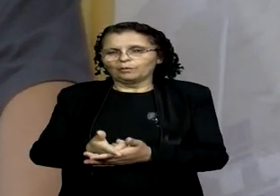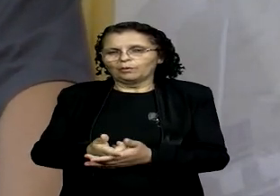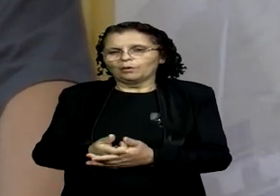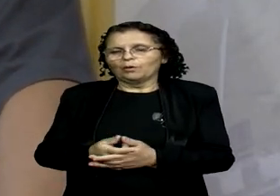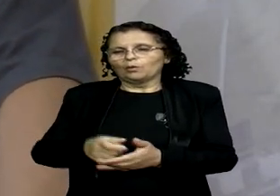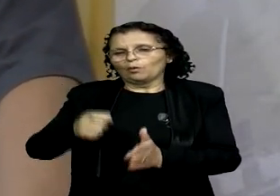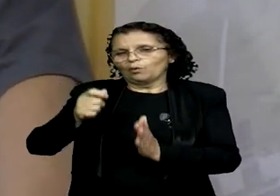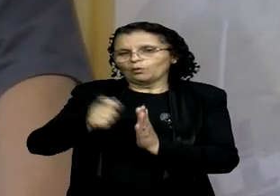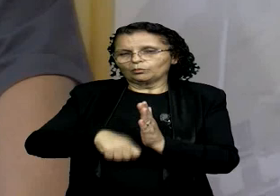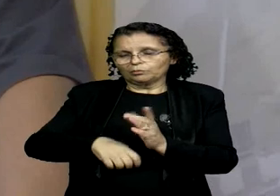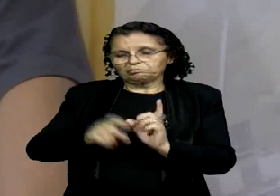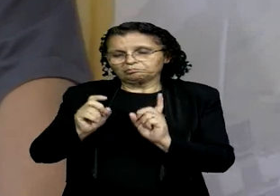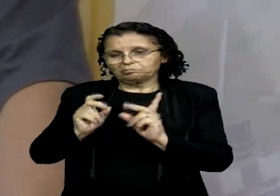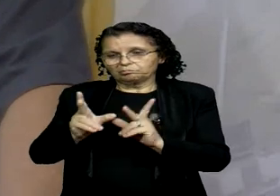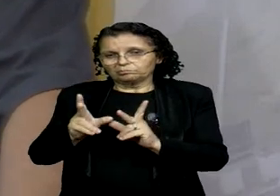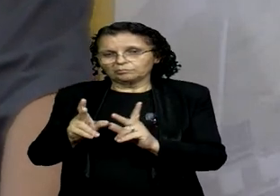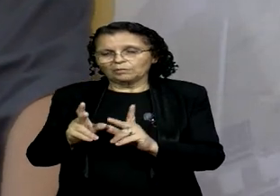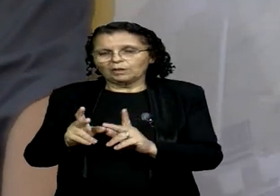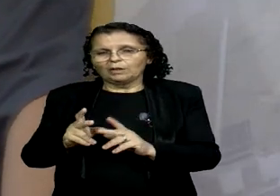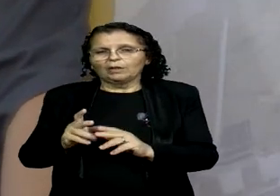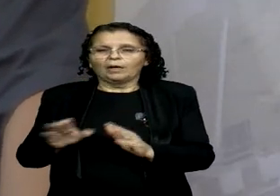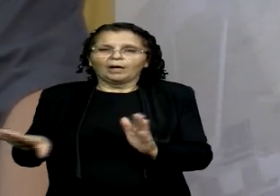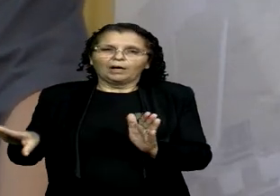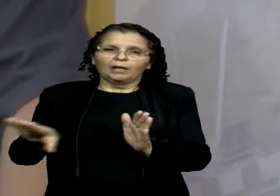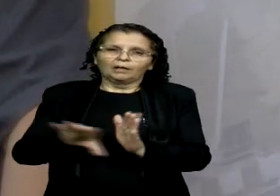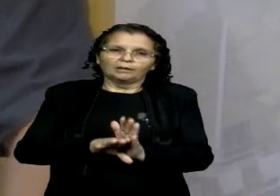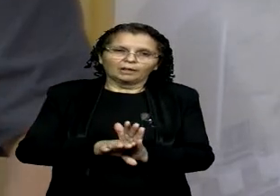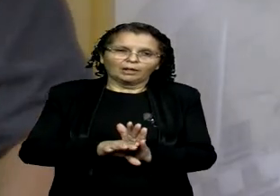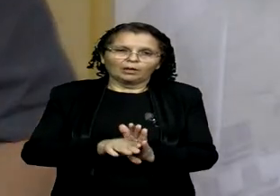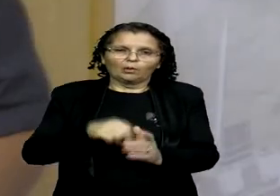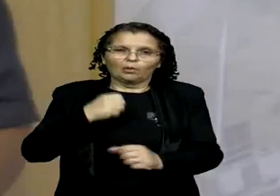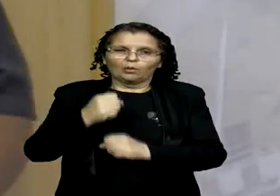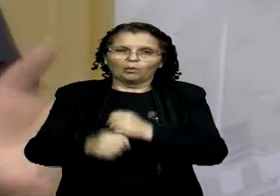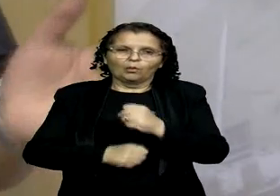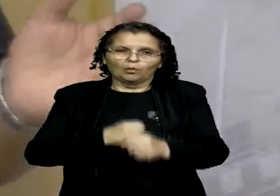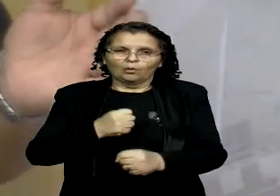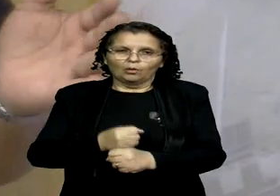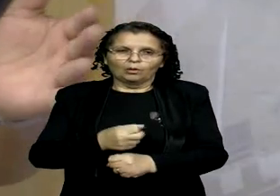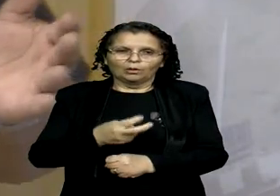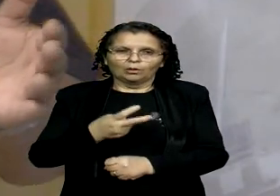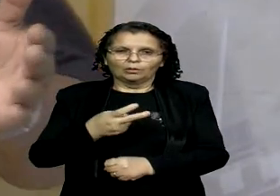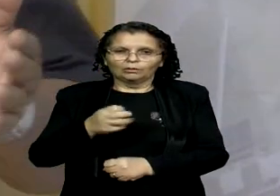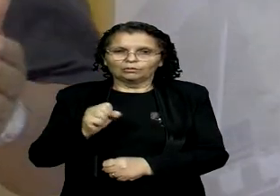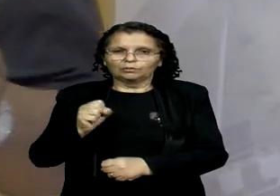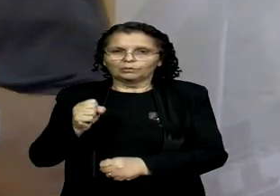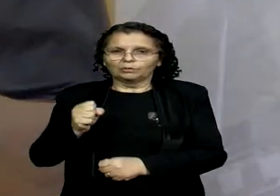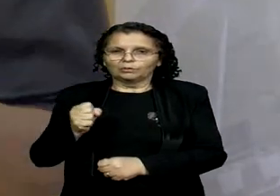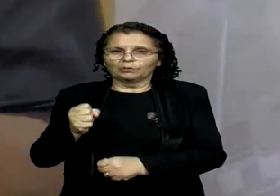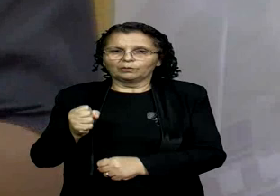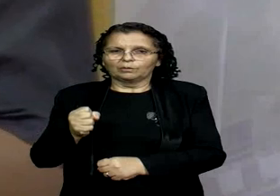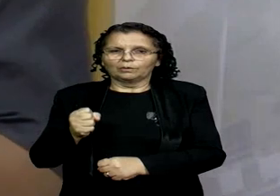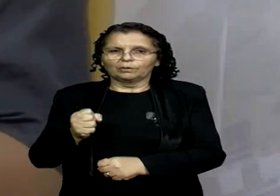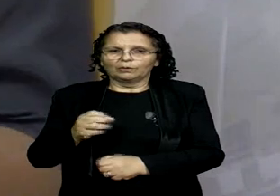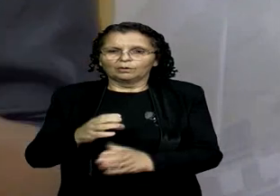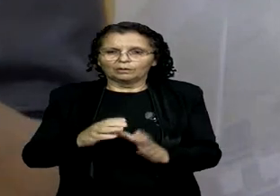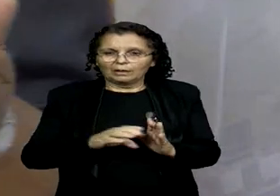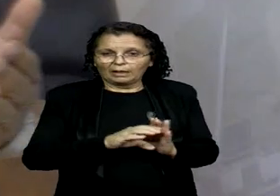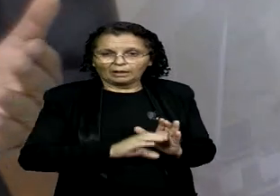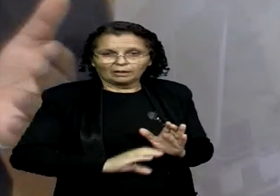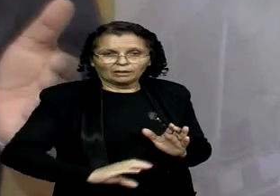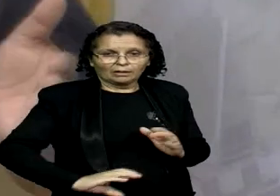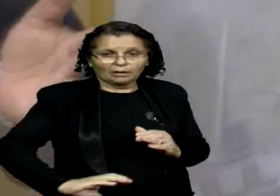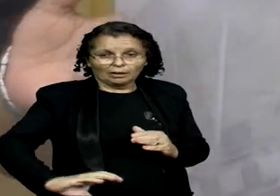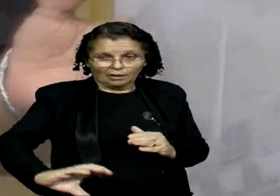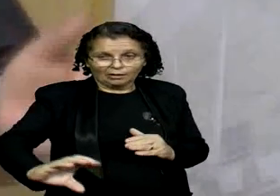um contrato muito bem, diz que até 2008 estaria tudo trocado, infelizmente não estou. Nós temos até cano de amianto por aí